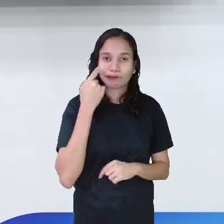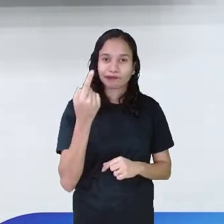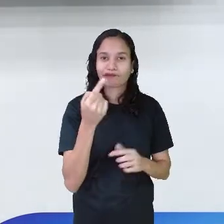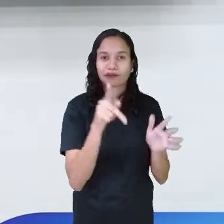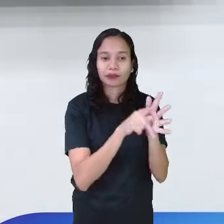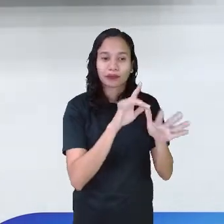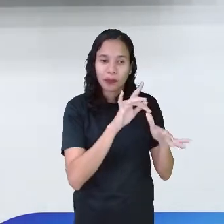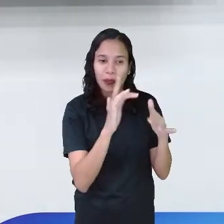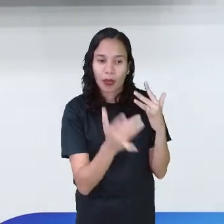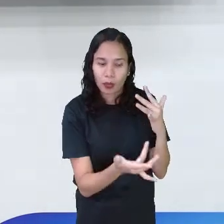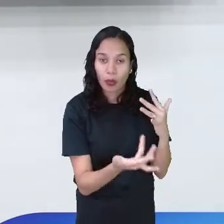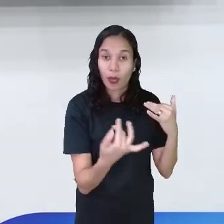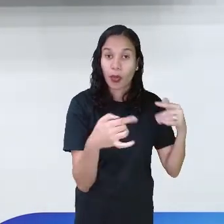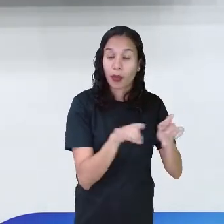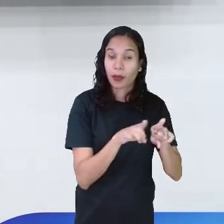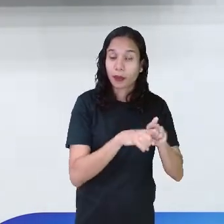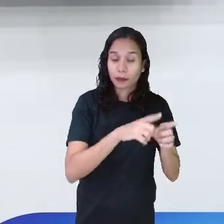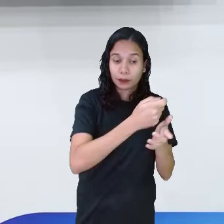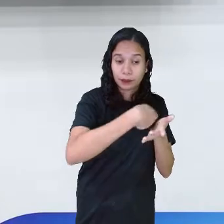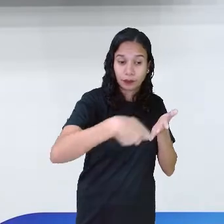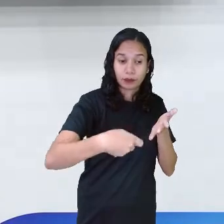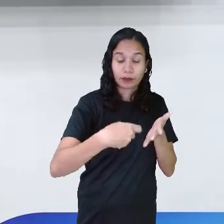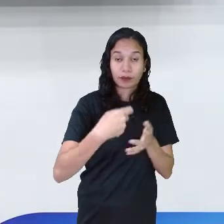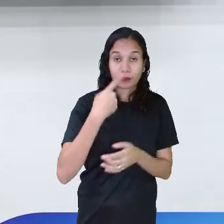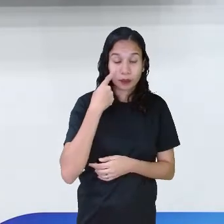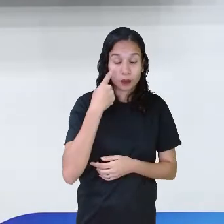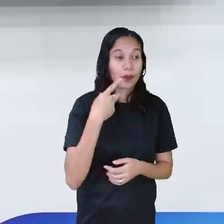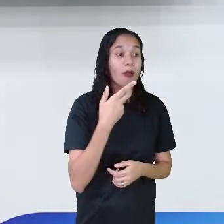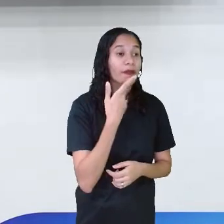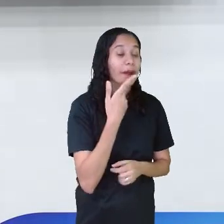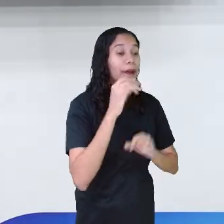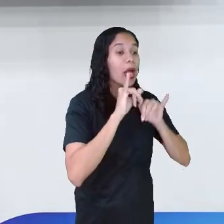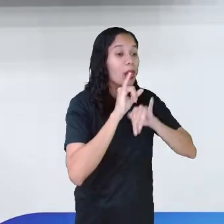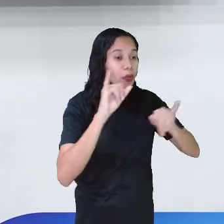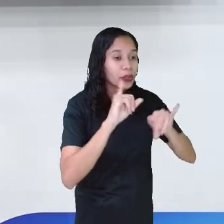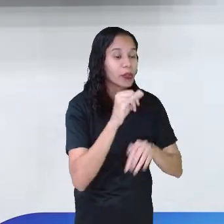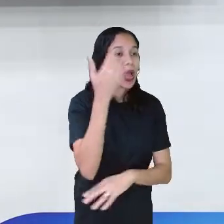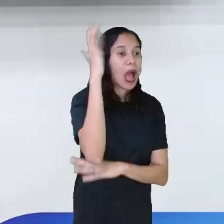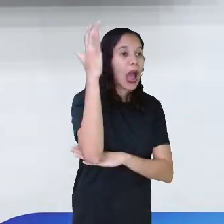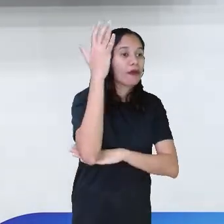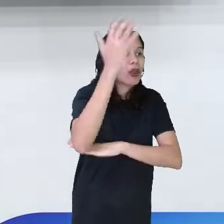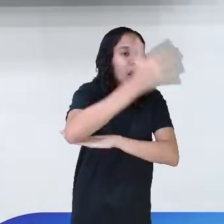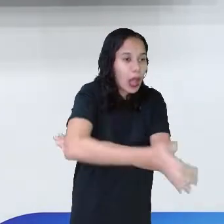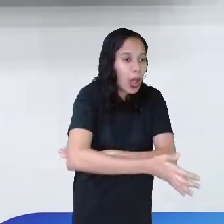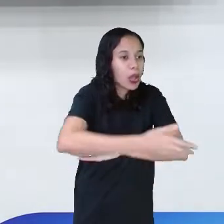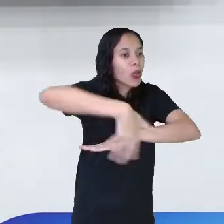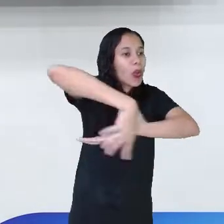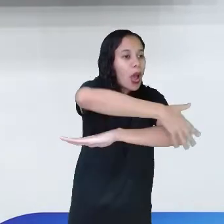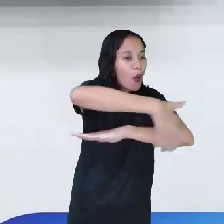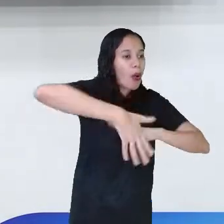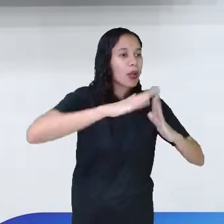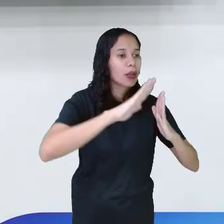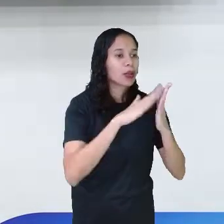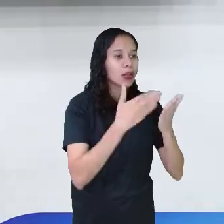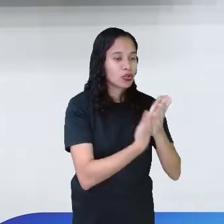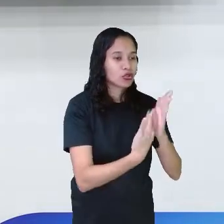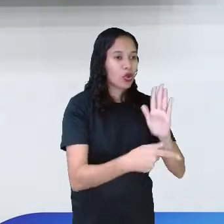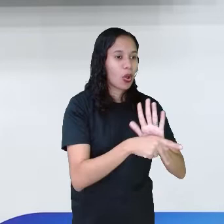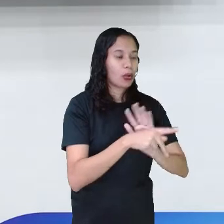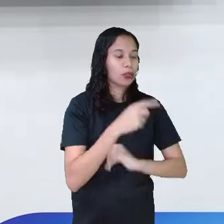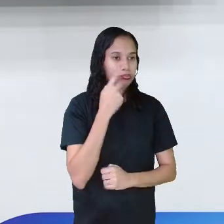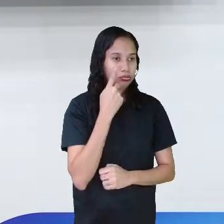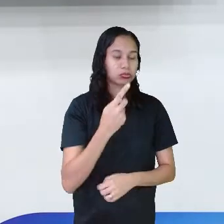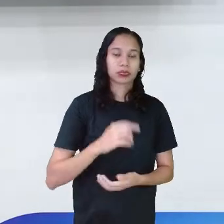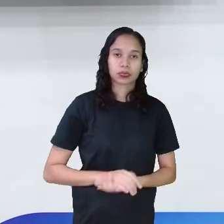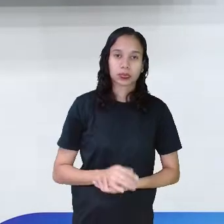redes sociais, ou até mesmo escrito. A notícia seria o seguinte: cai árvore na rua da Escola Municipal de Santo Amaro,